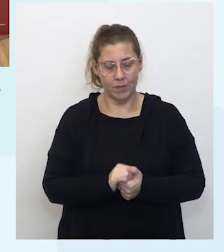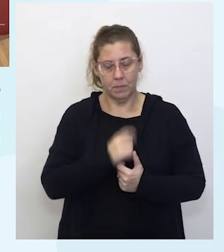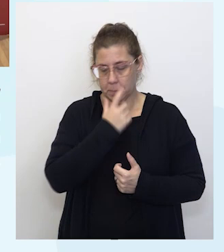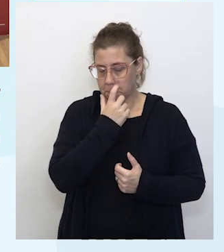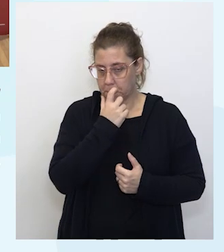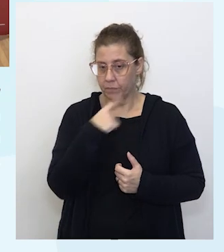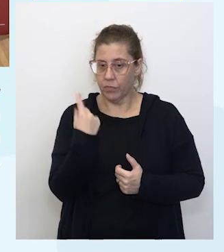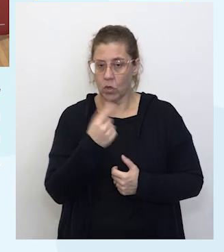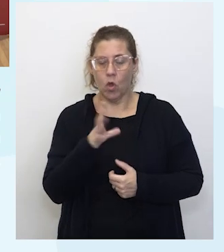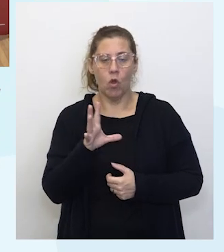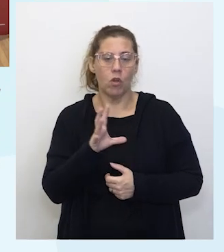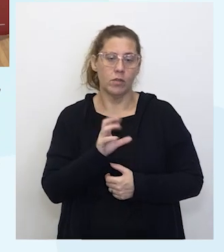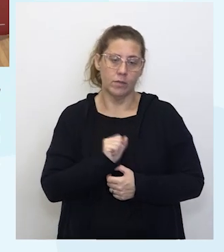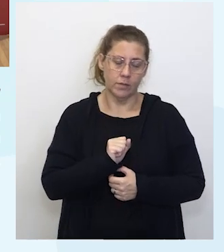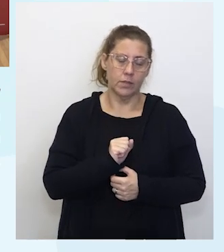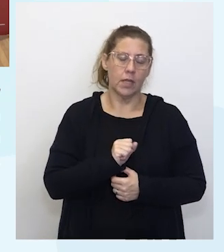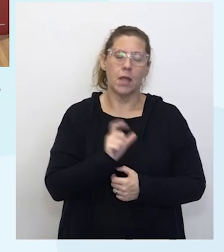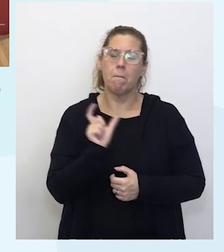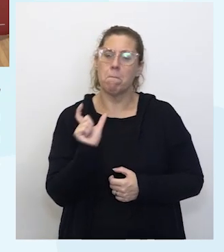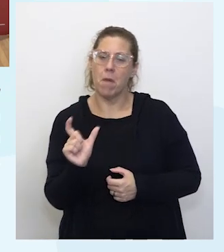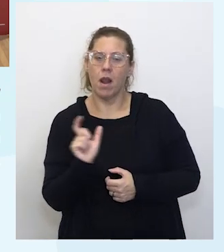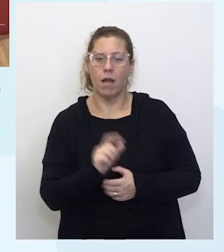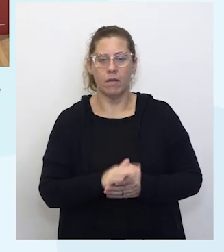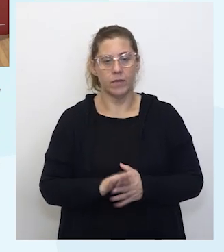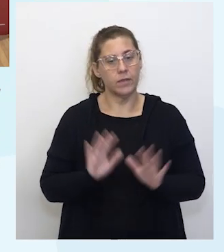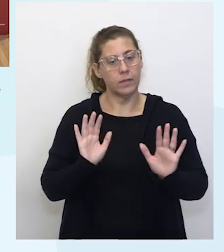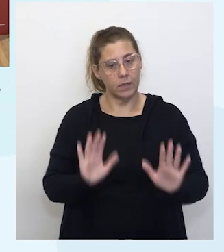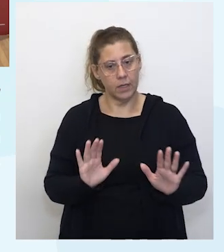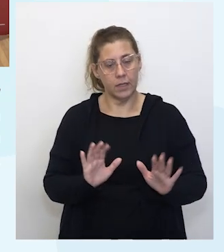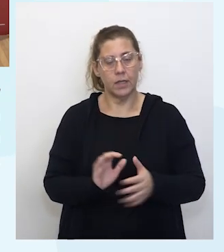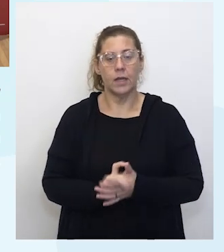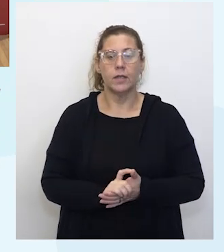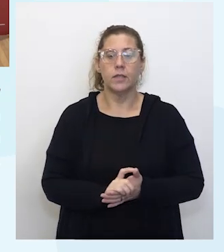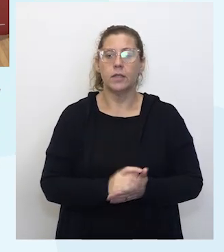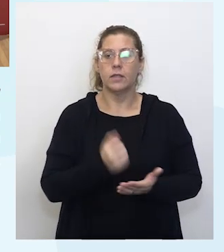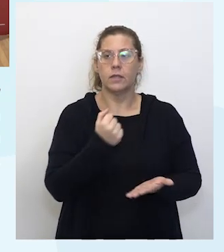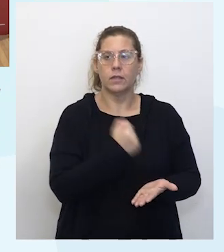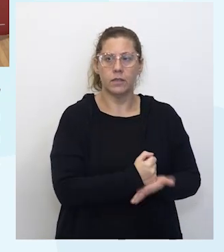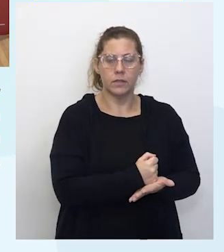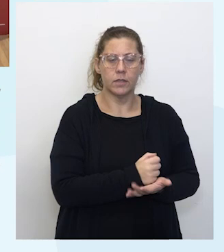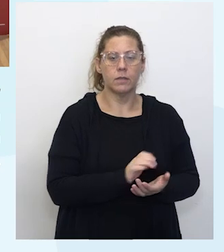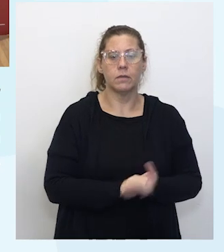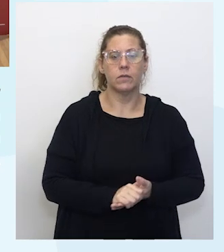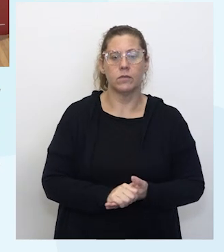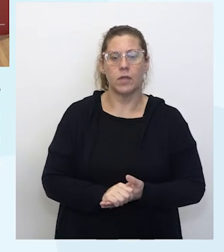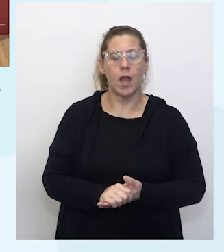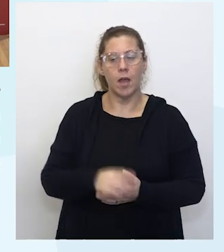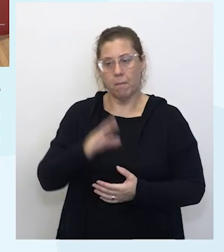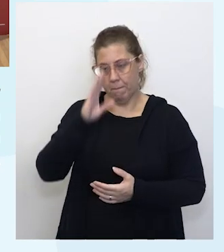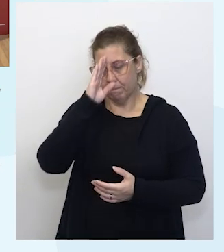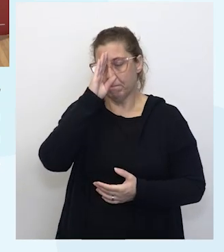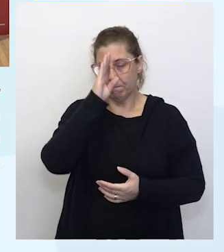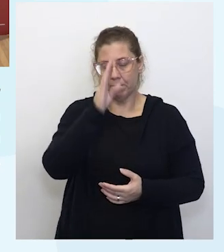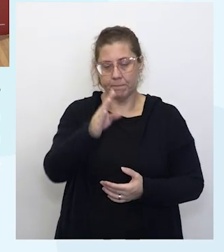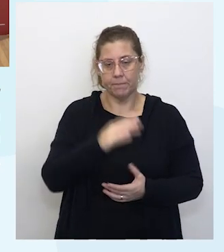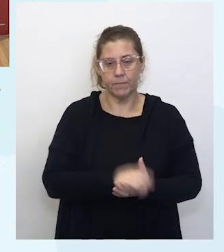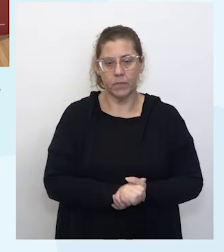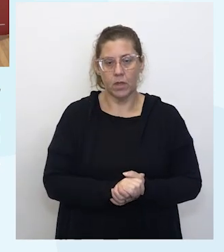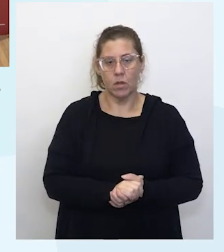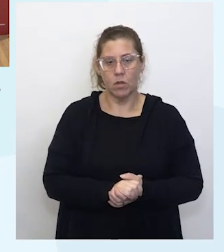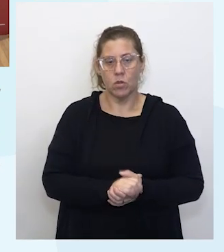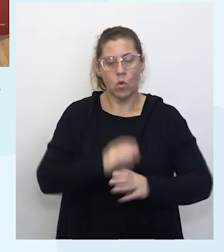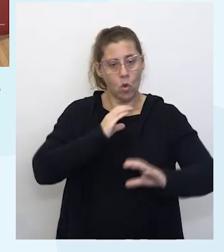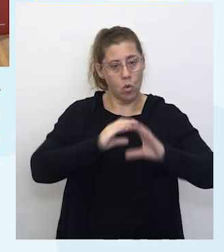tanto do sabor das palavras. Assim, o símbolo verbal e não verbal é fundamental para a